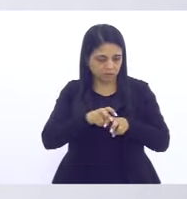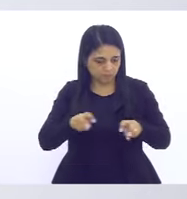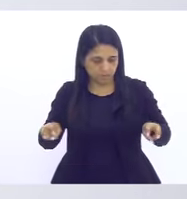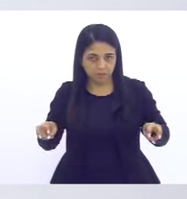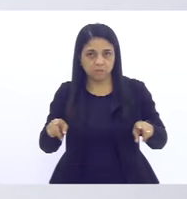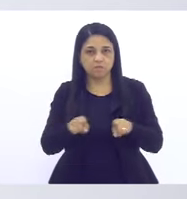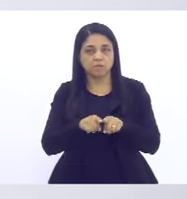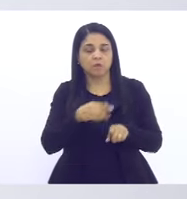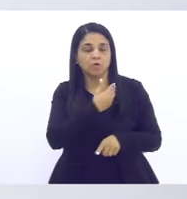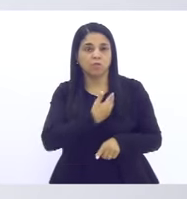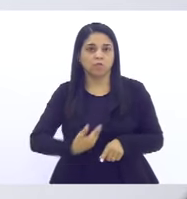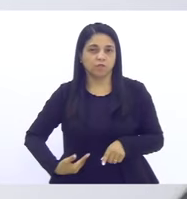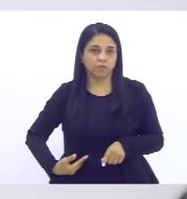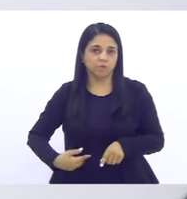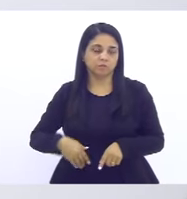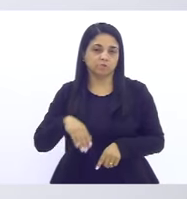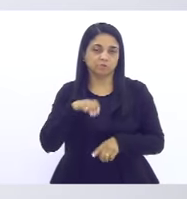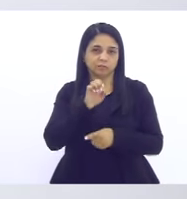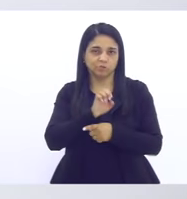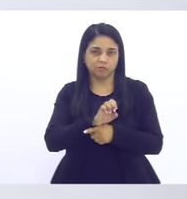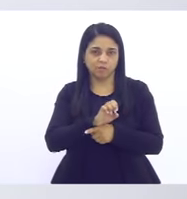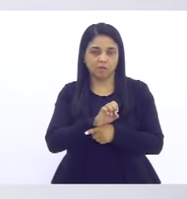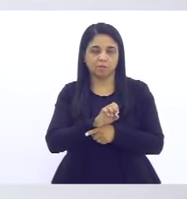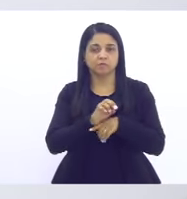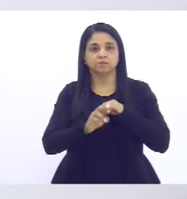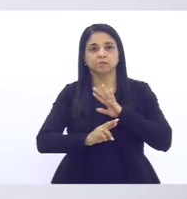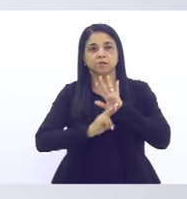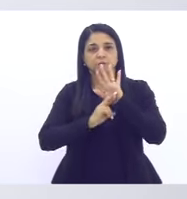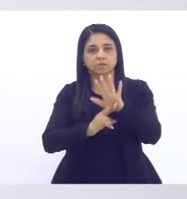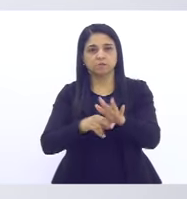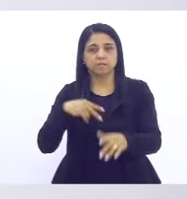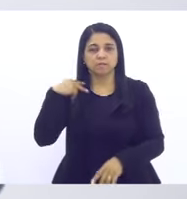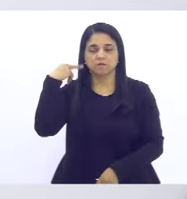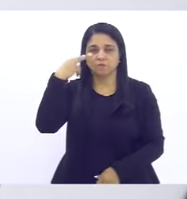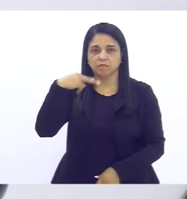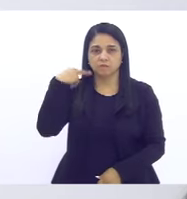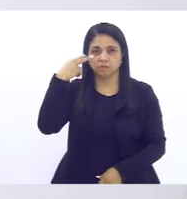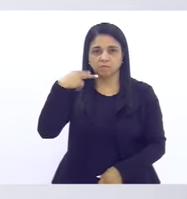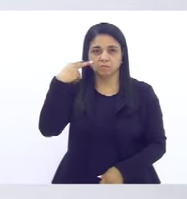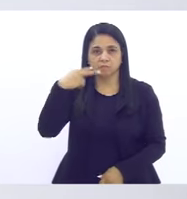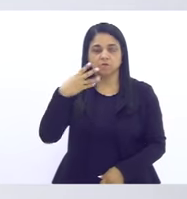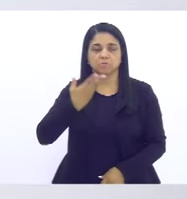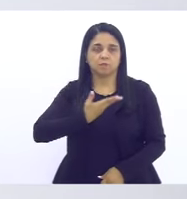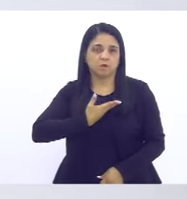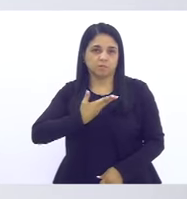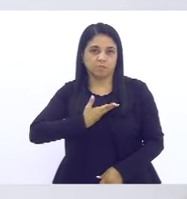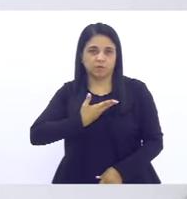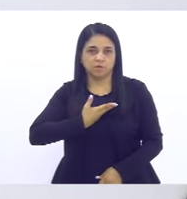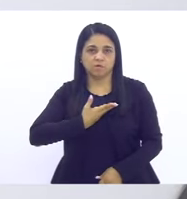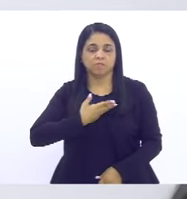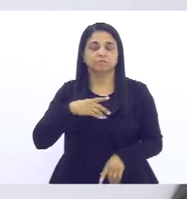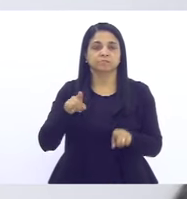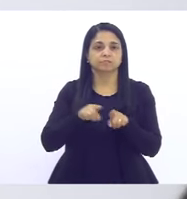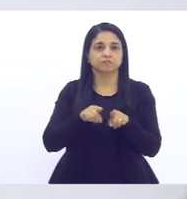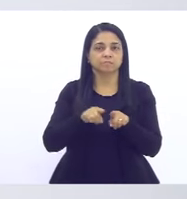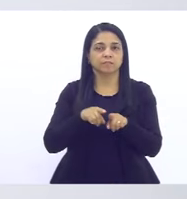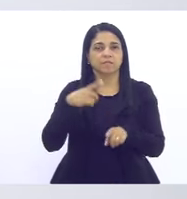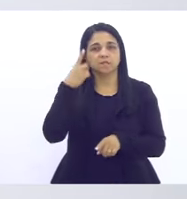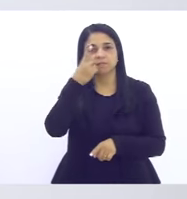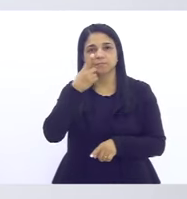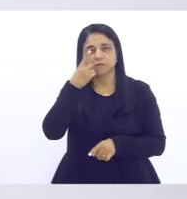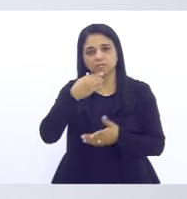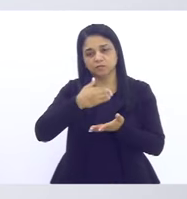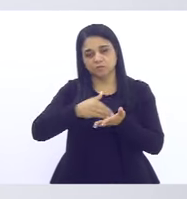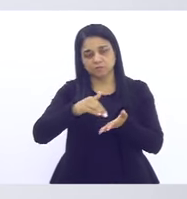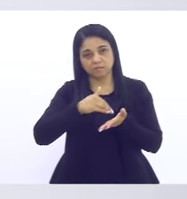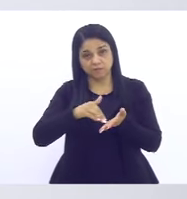o governo do Estado na figura do meu amigo vereador, ex-vereador, deputado e secretário hoje, Felipe Peixoto. Eu